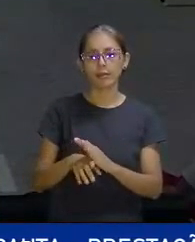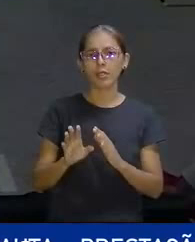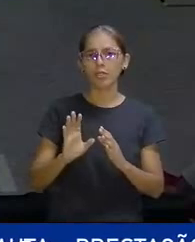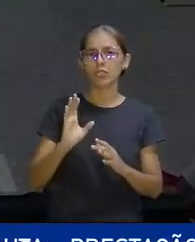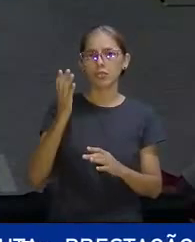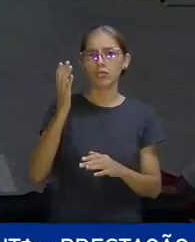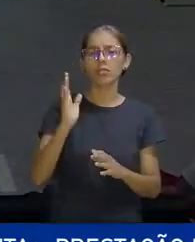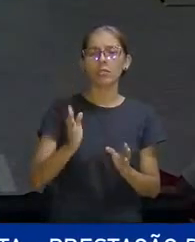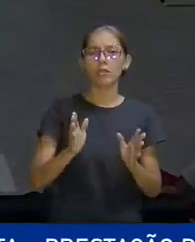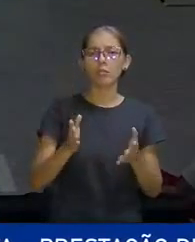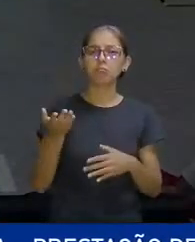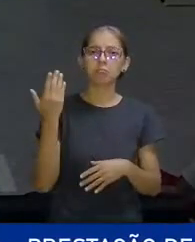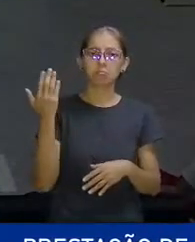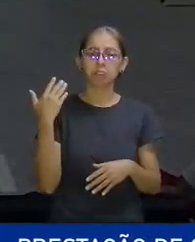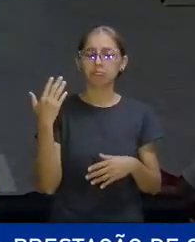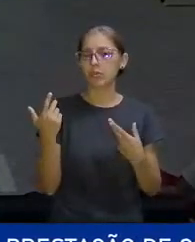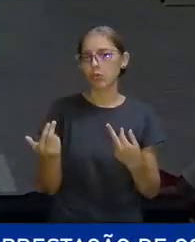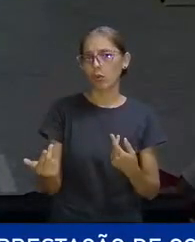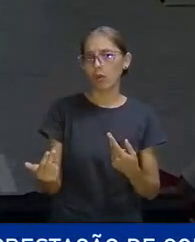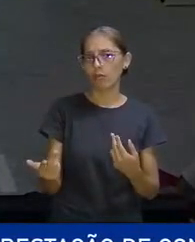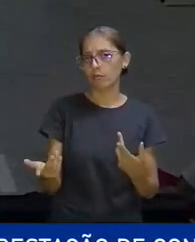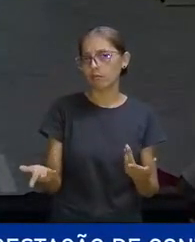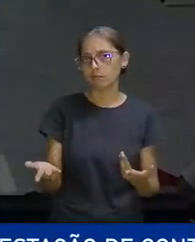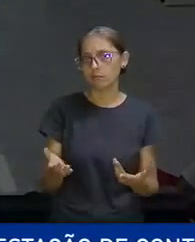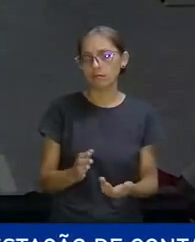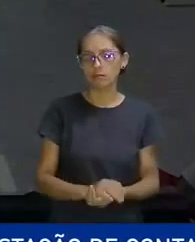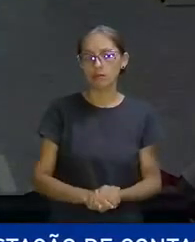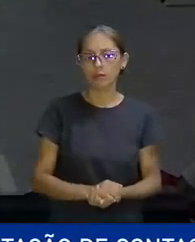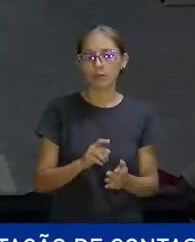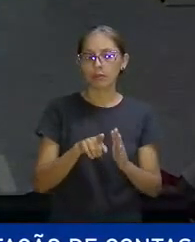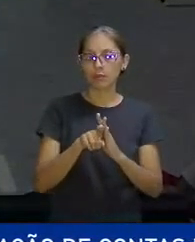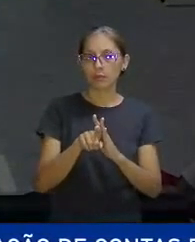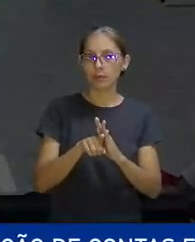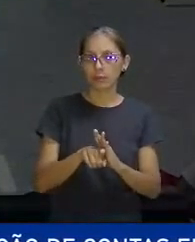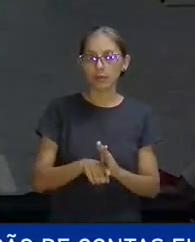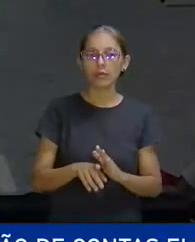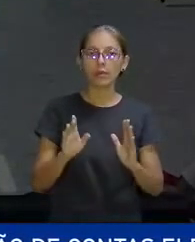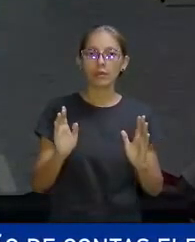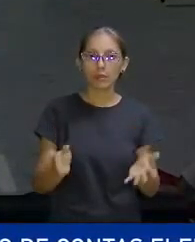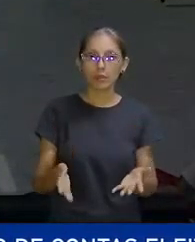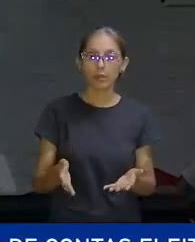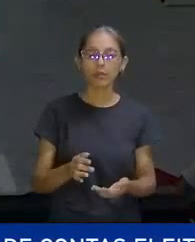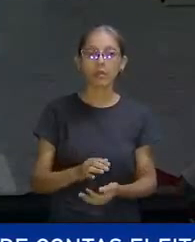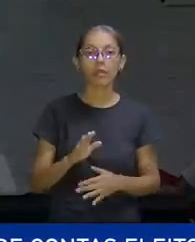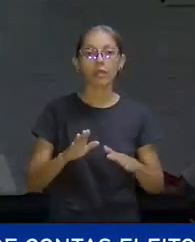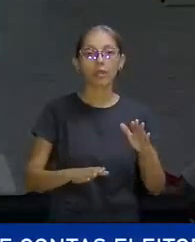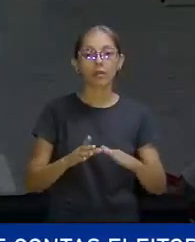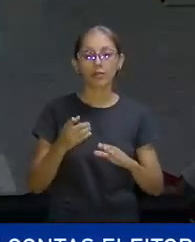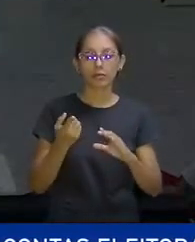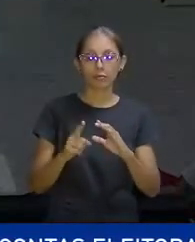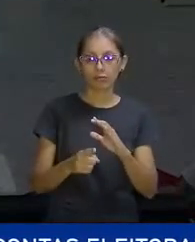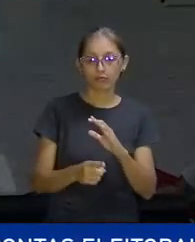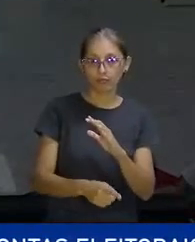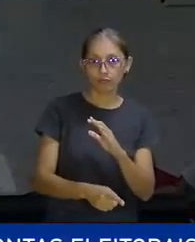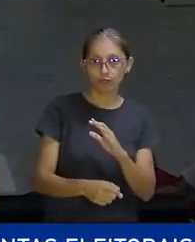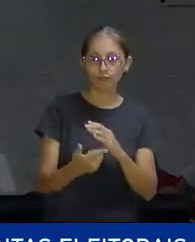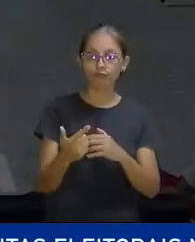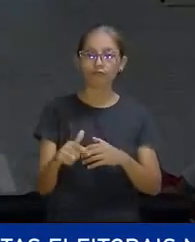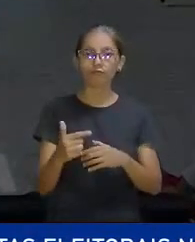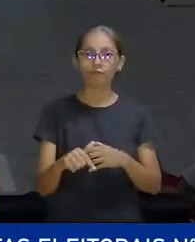E foi exatamente por conta de uma análise que não se aprofundou